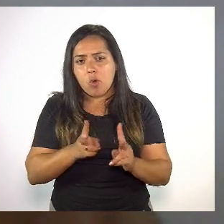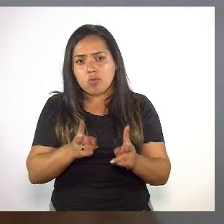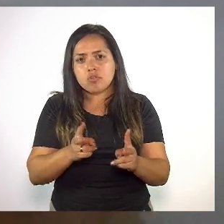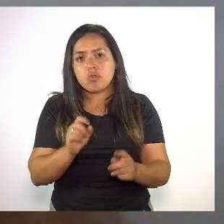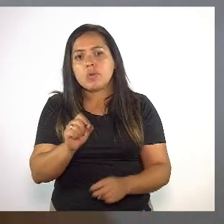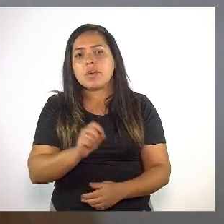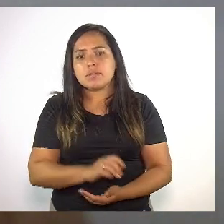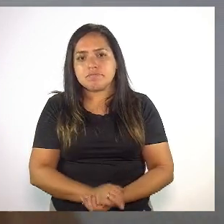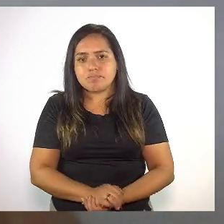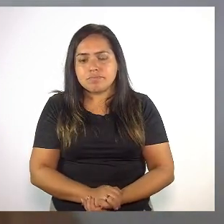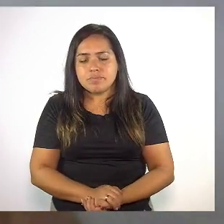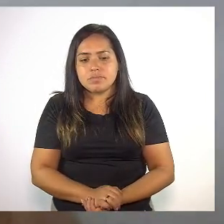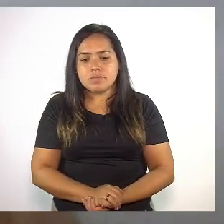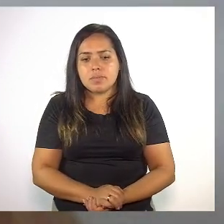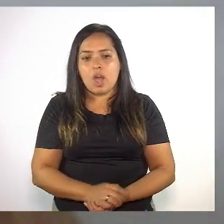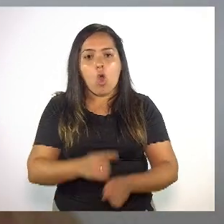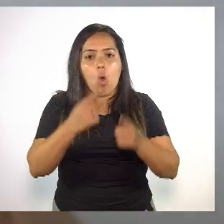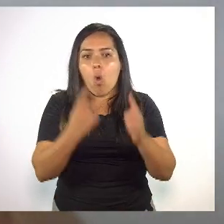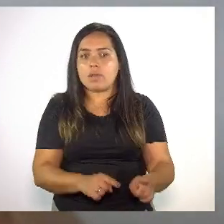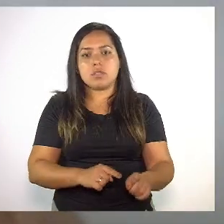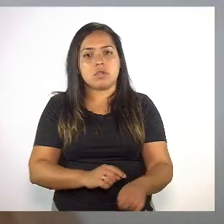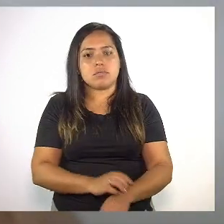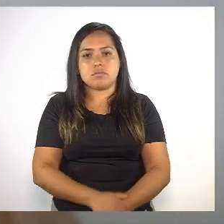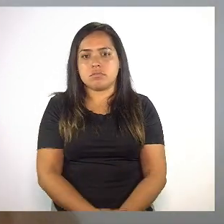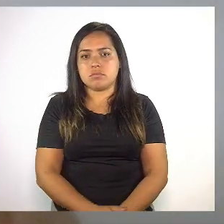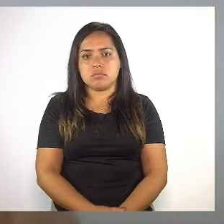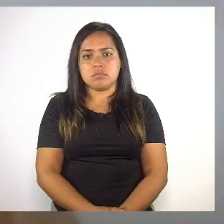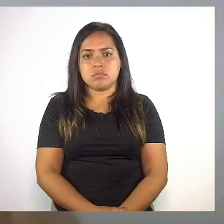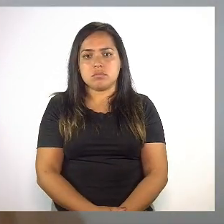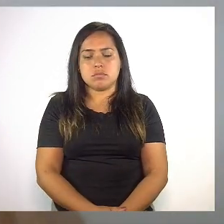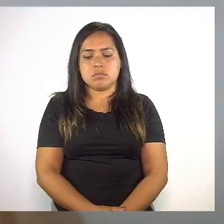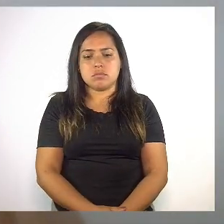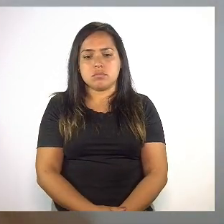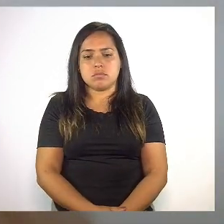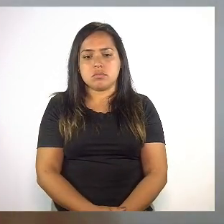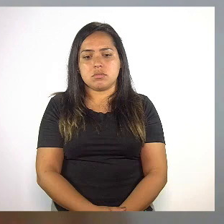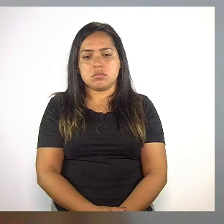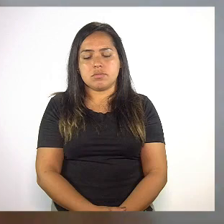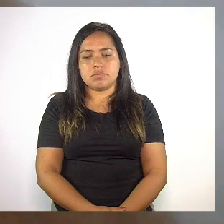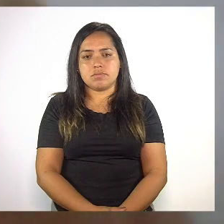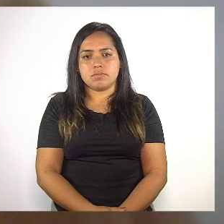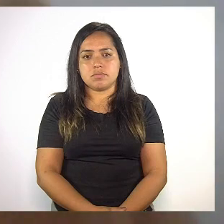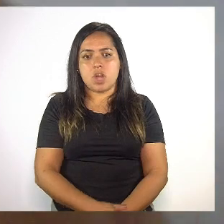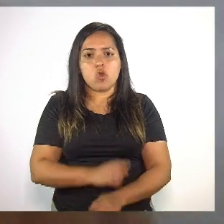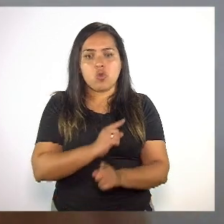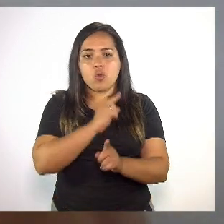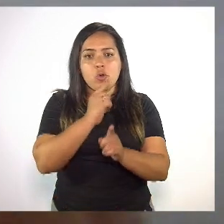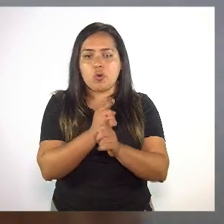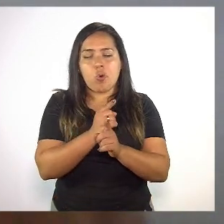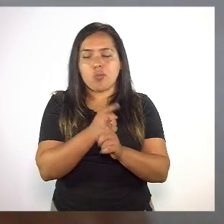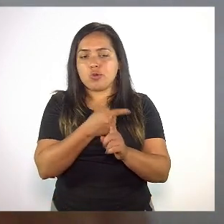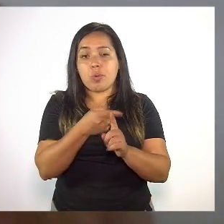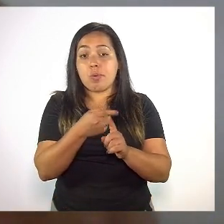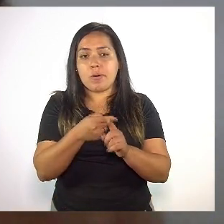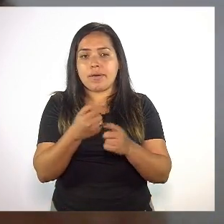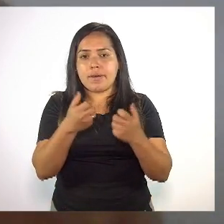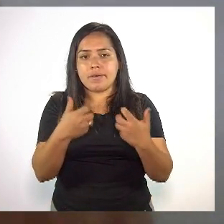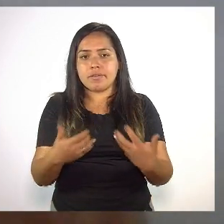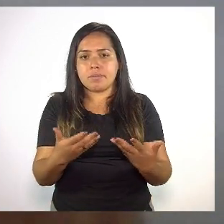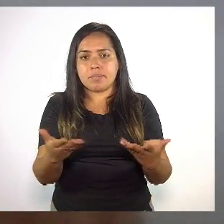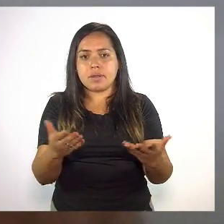realmente contrário, por não encontrar... Né? Fiz